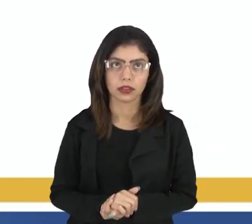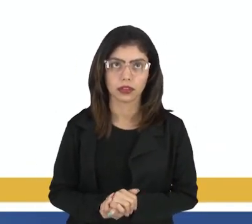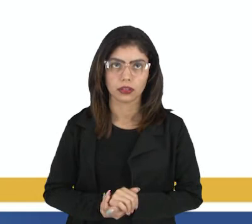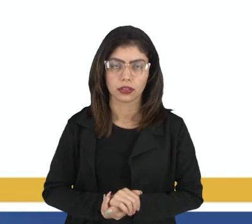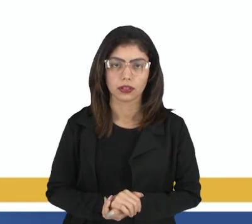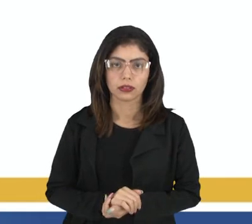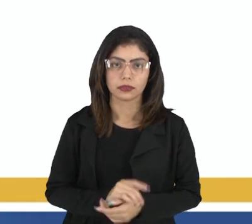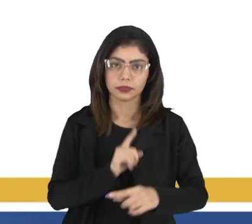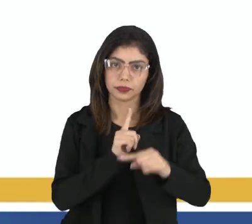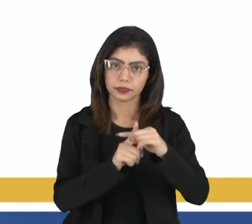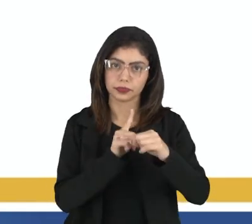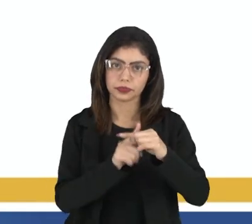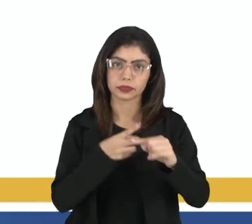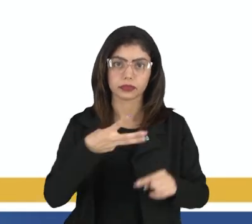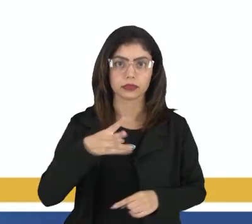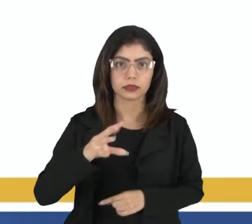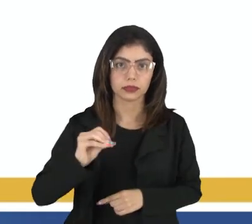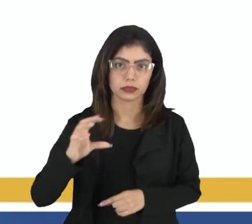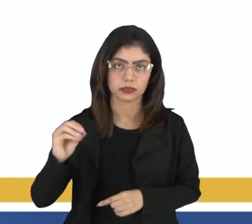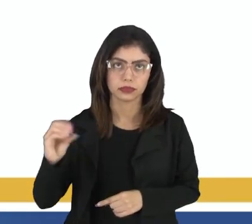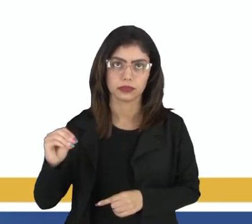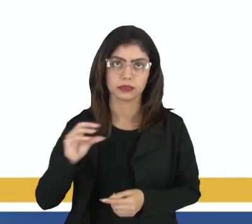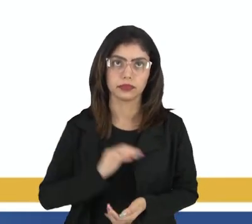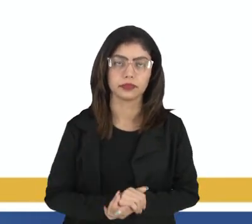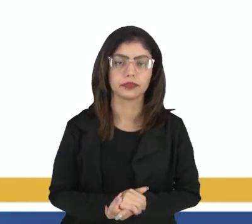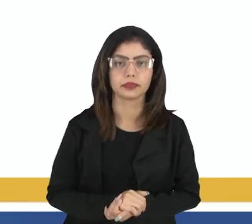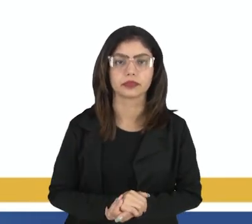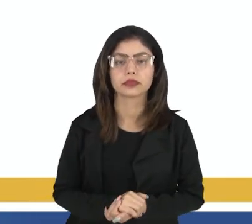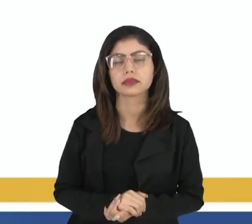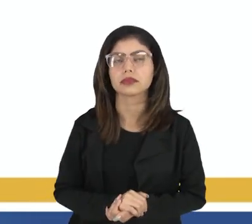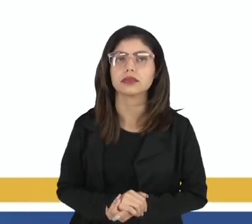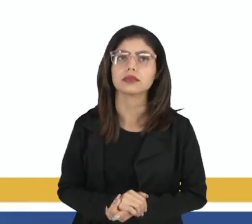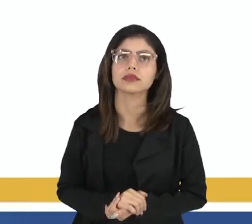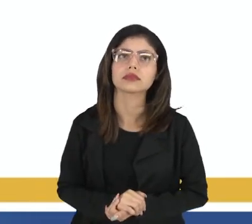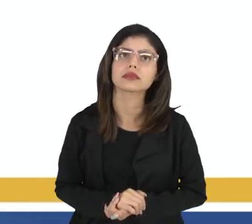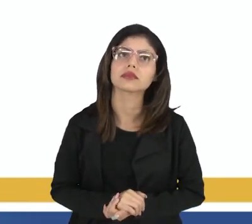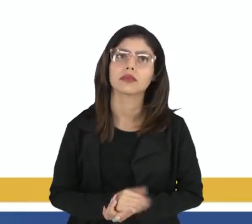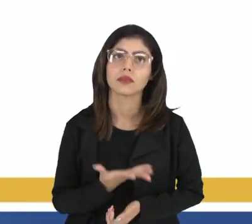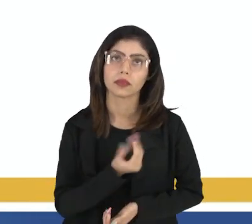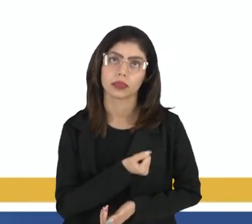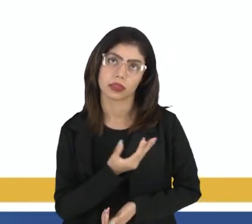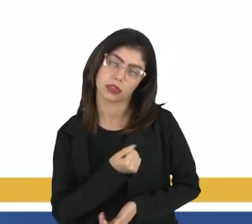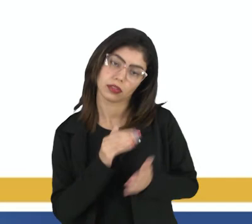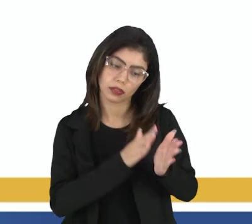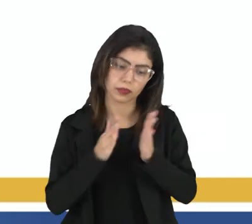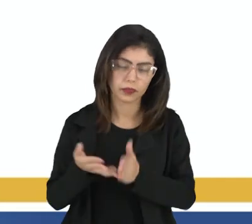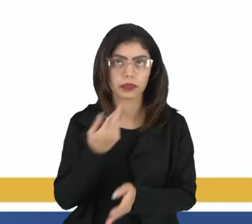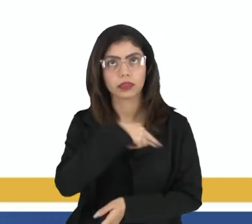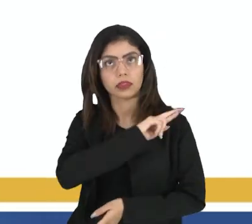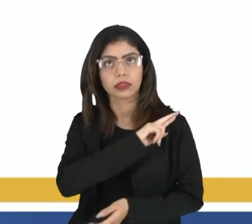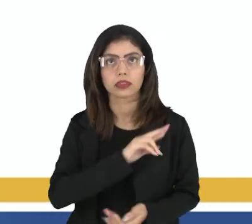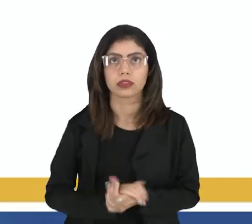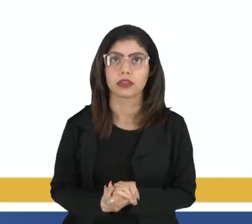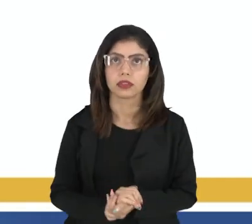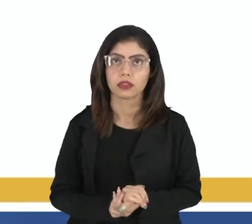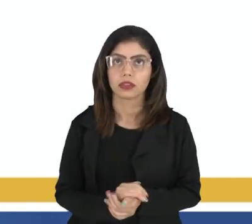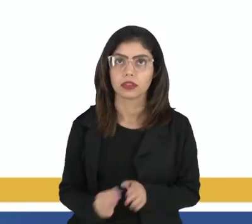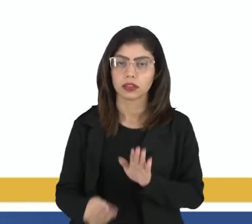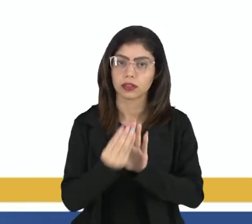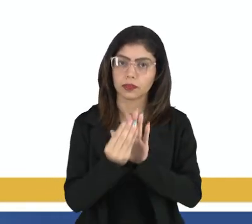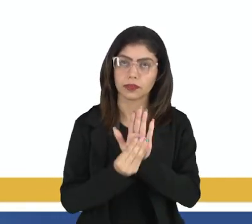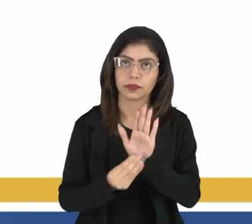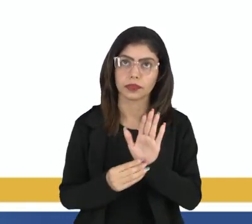0,75x ao quadrado mais 300. O número de passageiros responsáveis